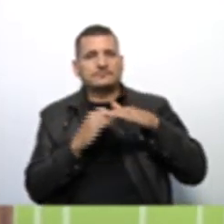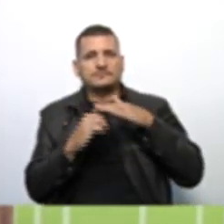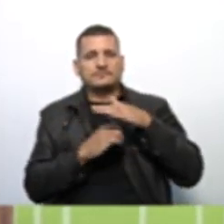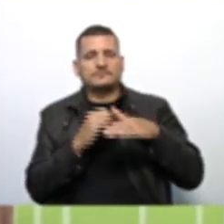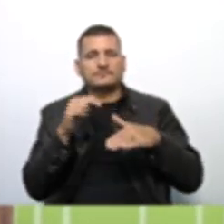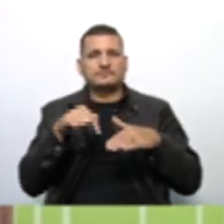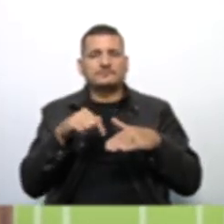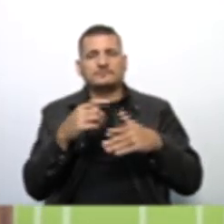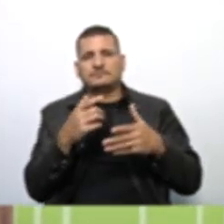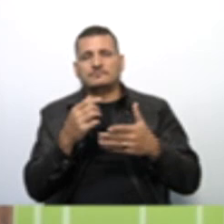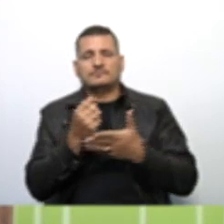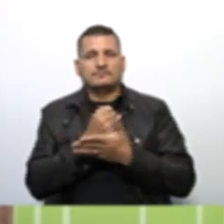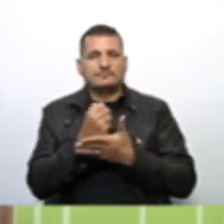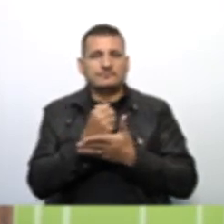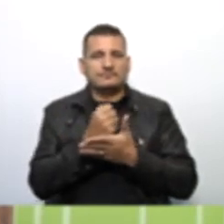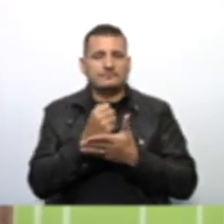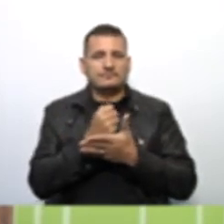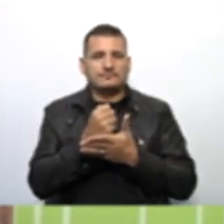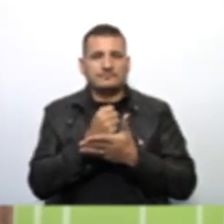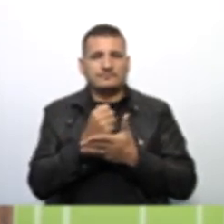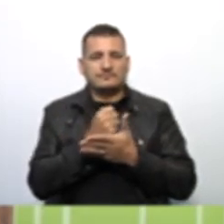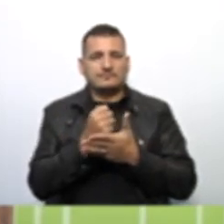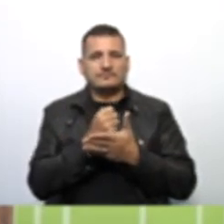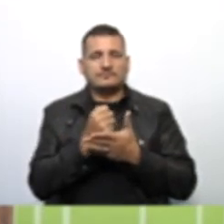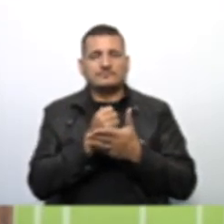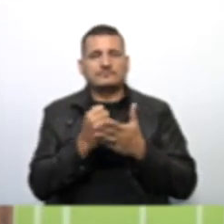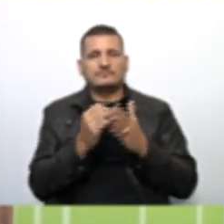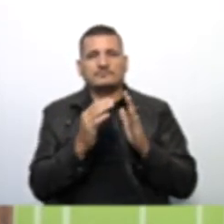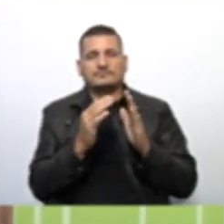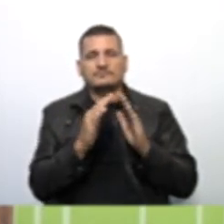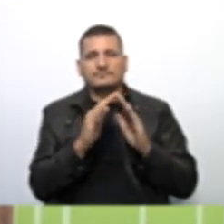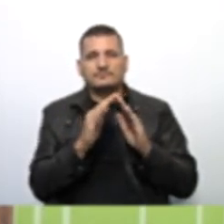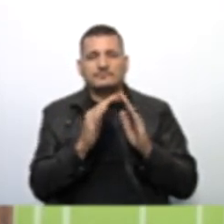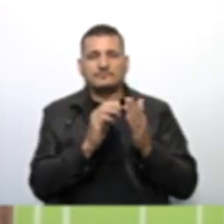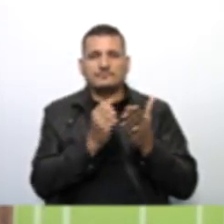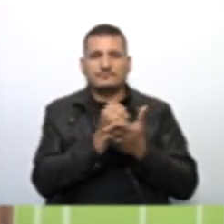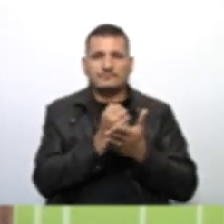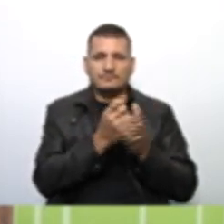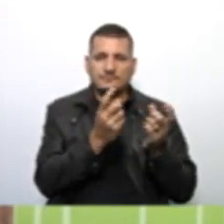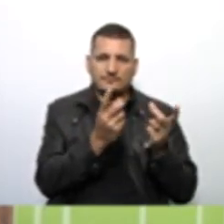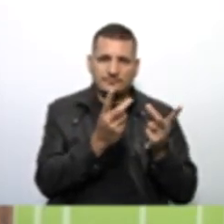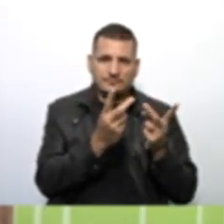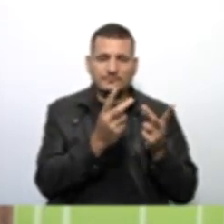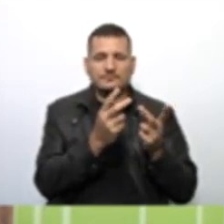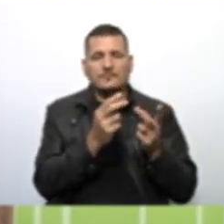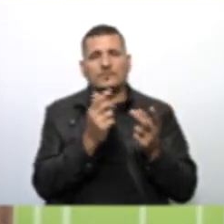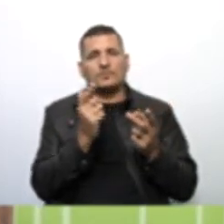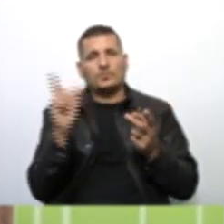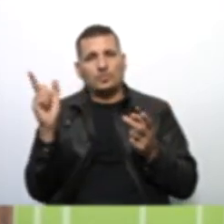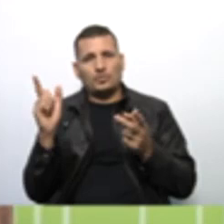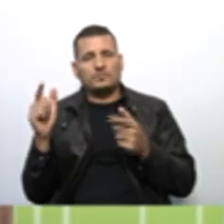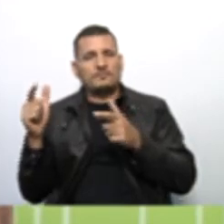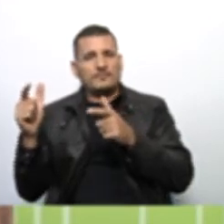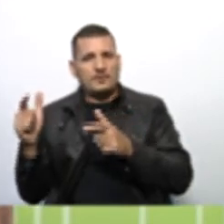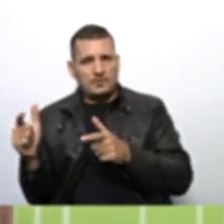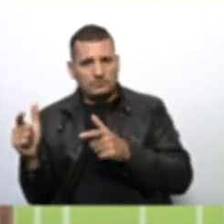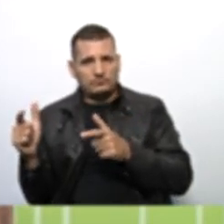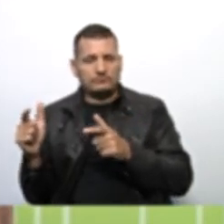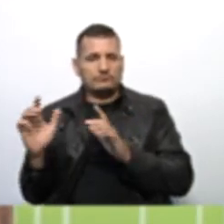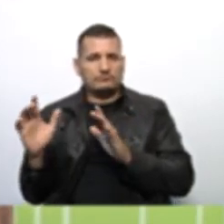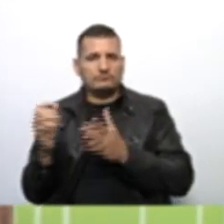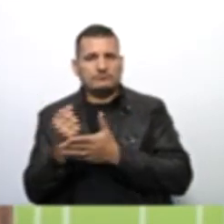uma farmácia, e tem uma outra farmácia em outro bairro, né, localizado na cidade. Essas